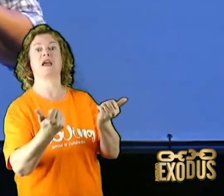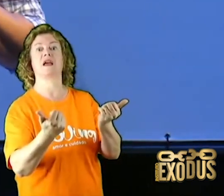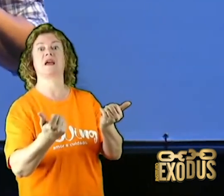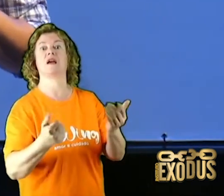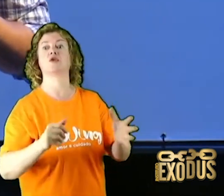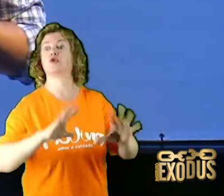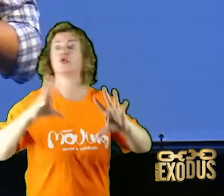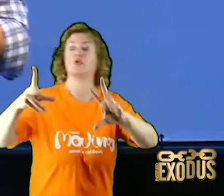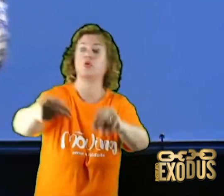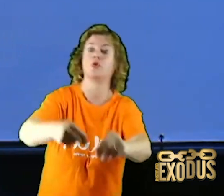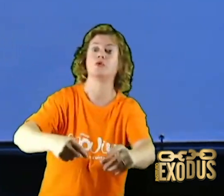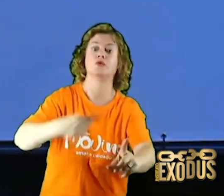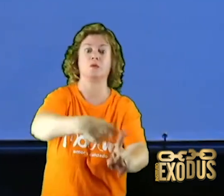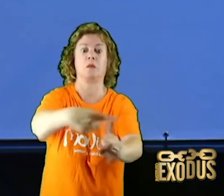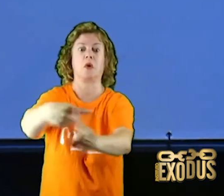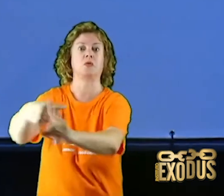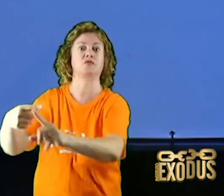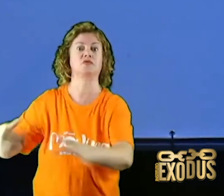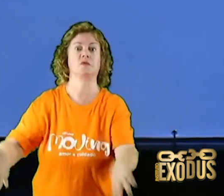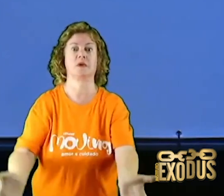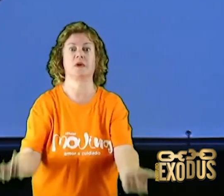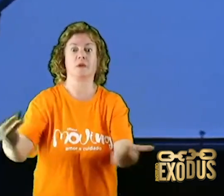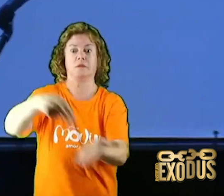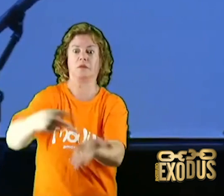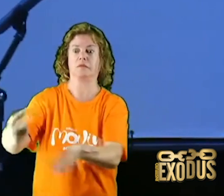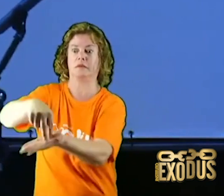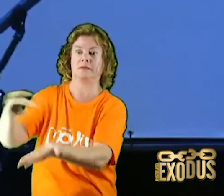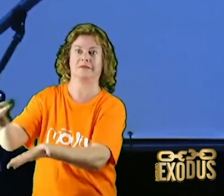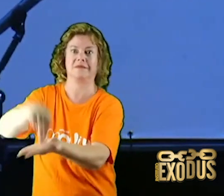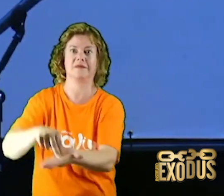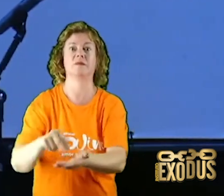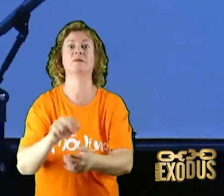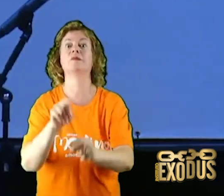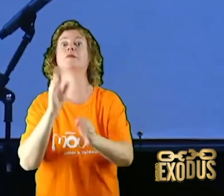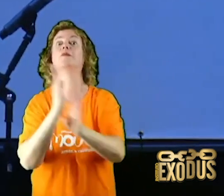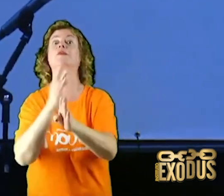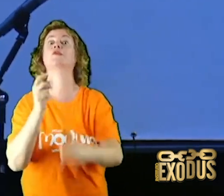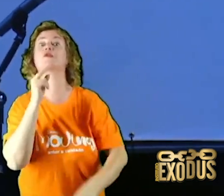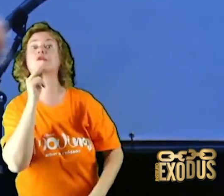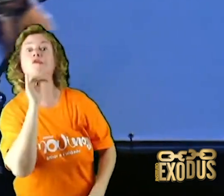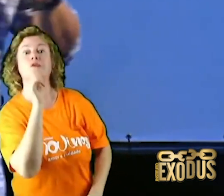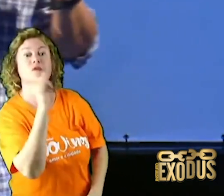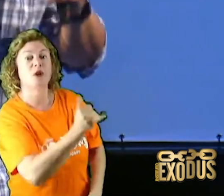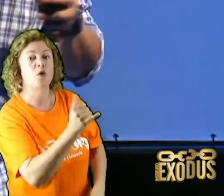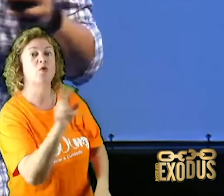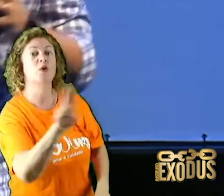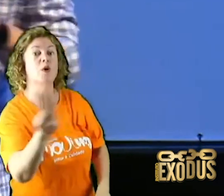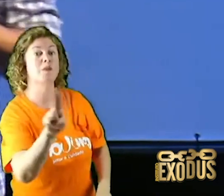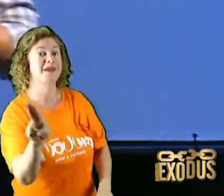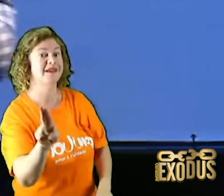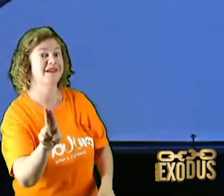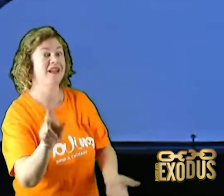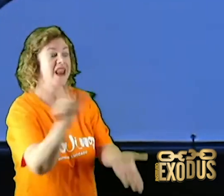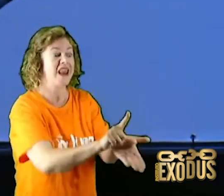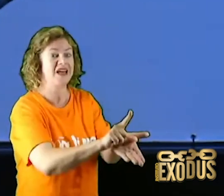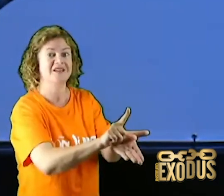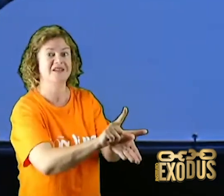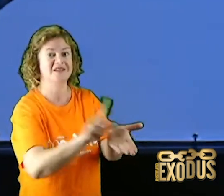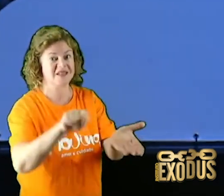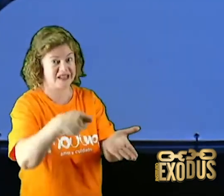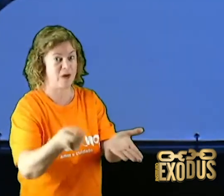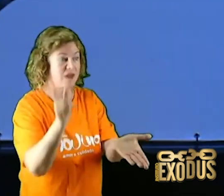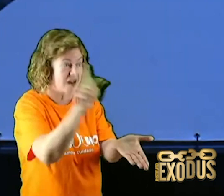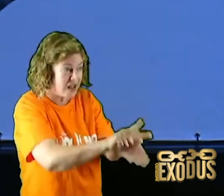ressuscitou. Sabe o que que os fariseus queriam? Eles conspiraram para matar Lázaro,